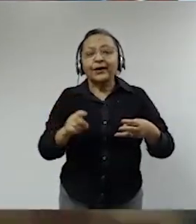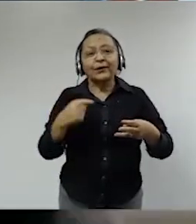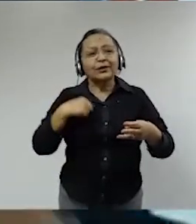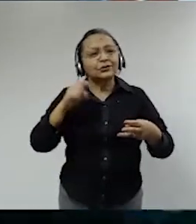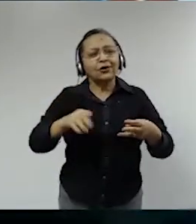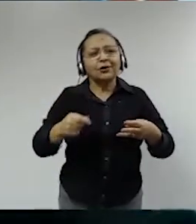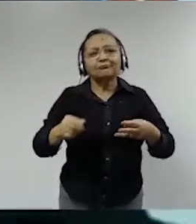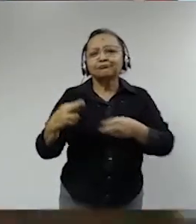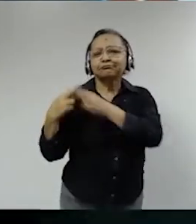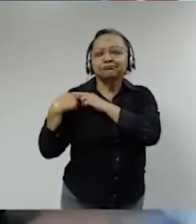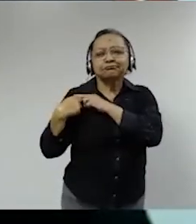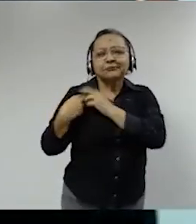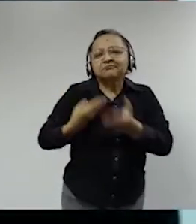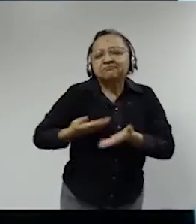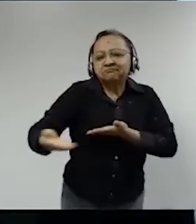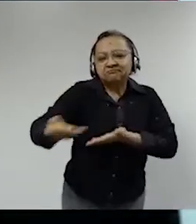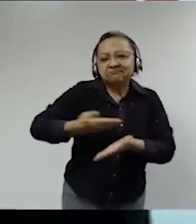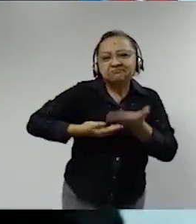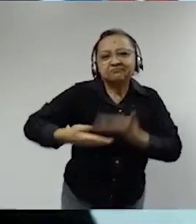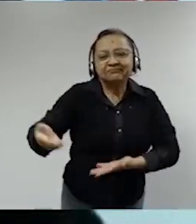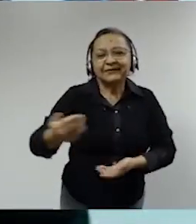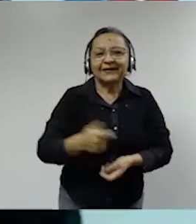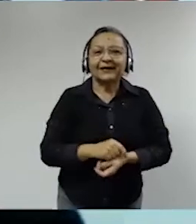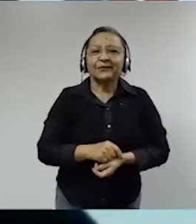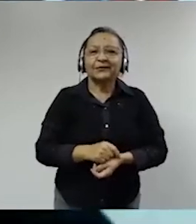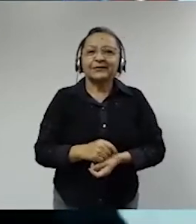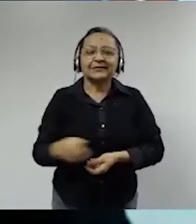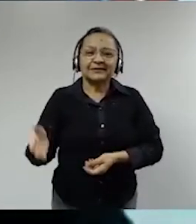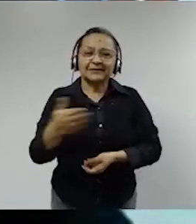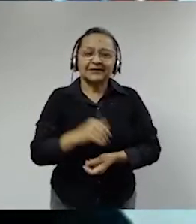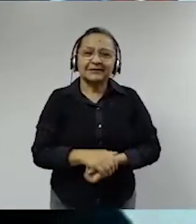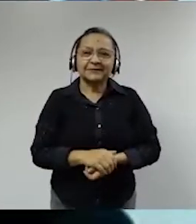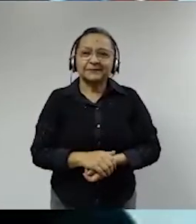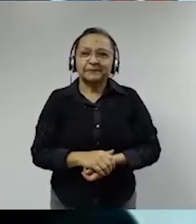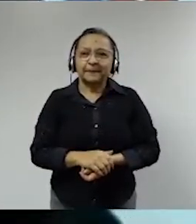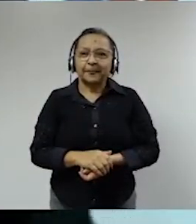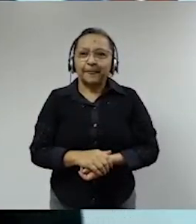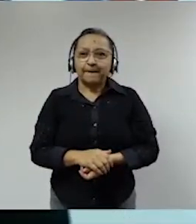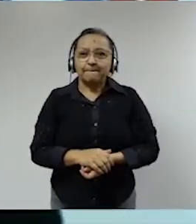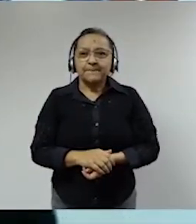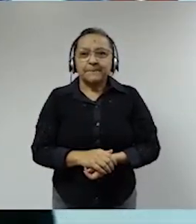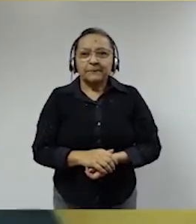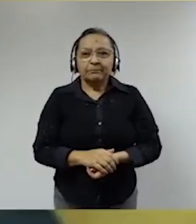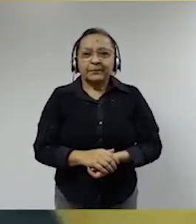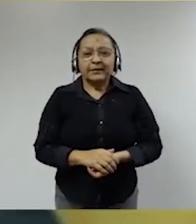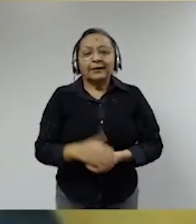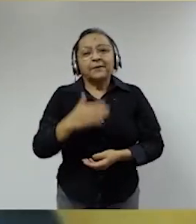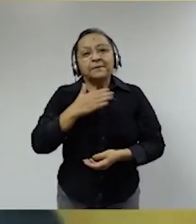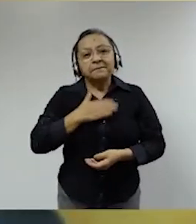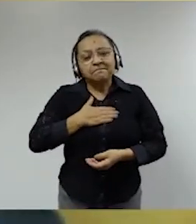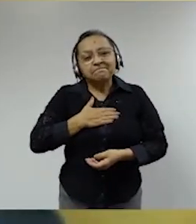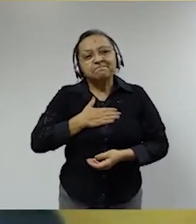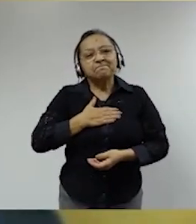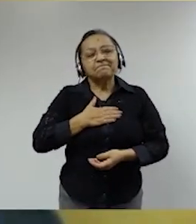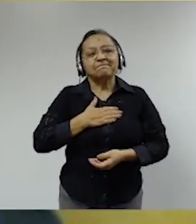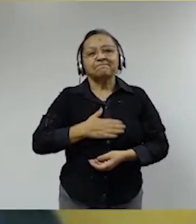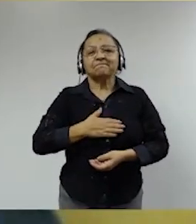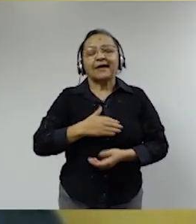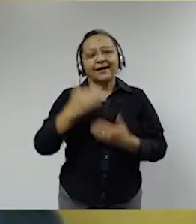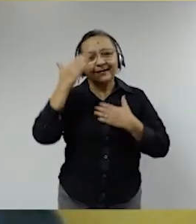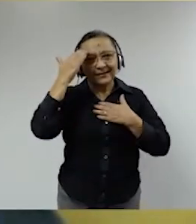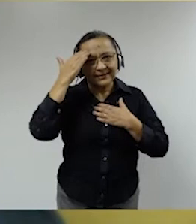magníficas falas. Doutora Raquel Cândido, 1 minuto para suas considerações finais. Minhas palavras de agradecimento, né?